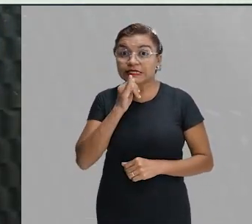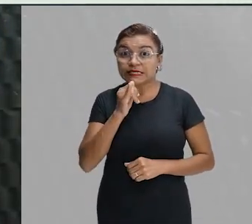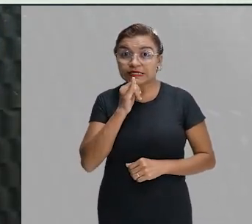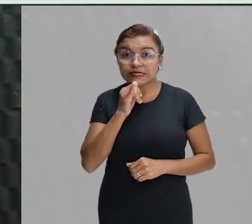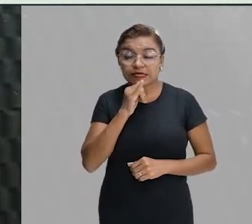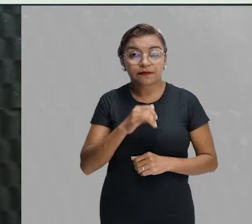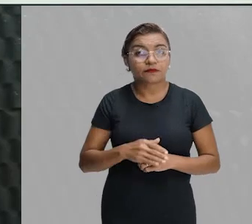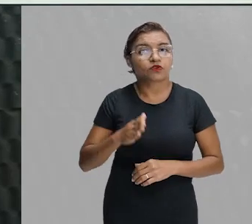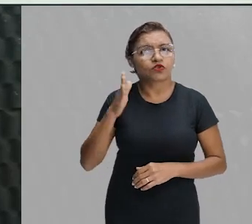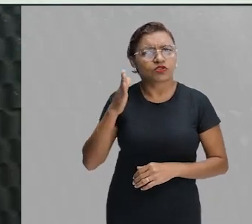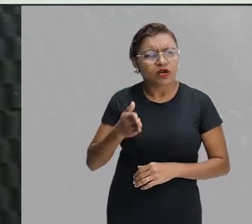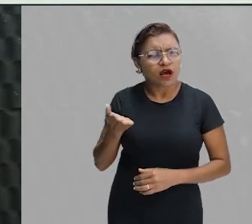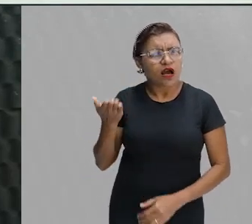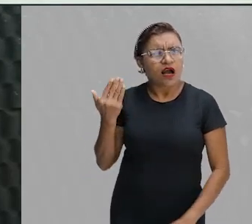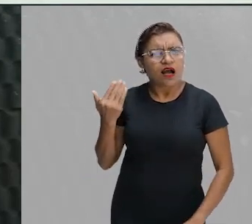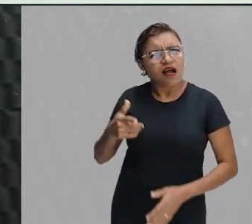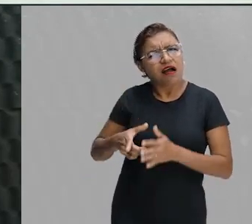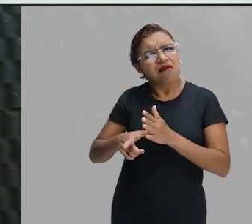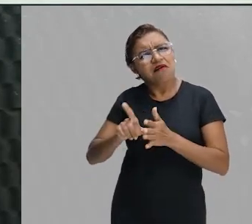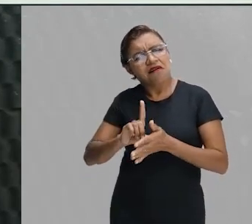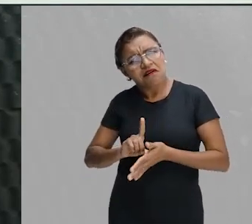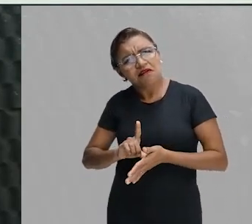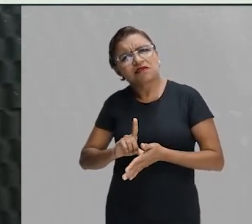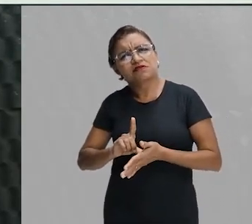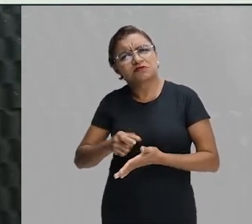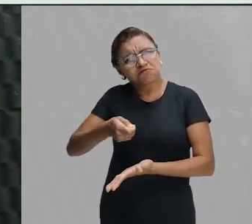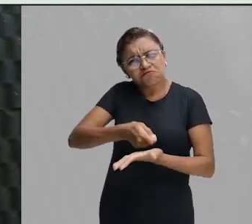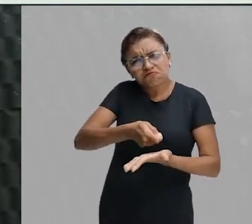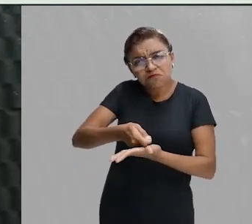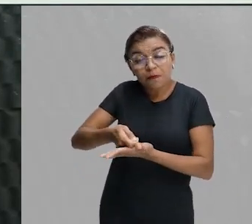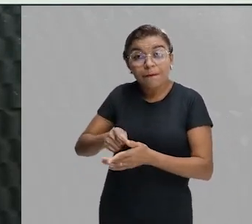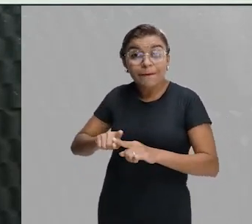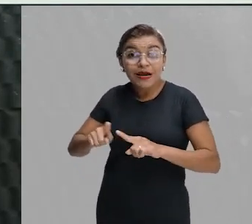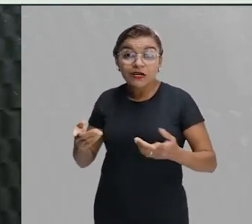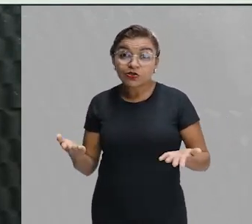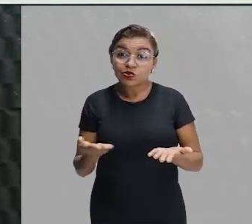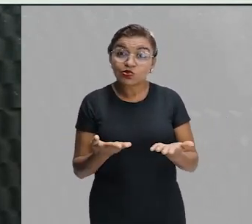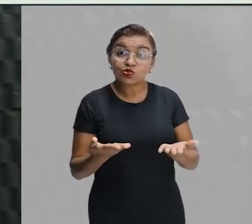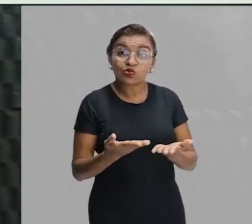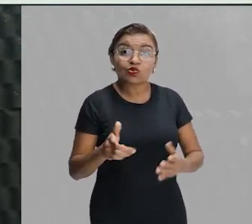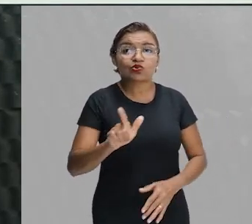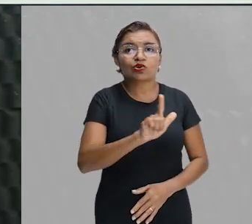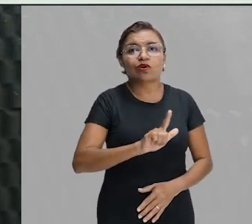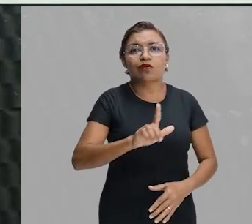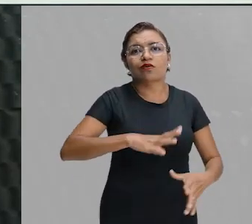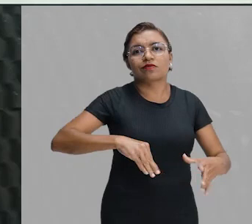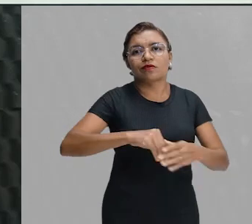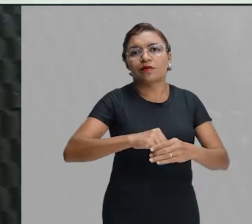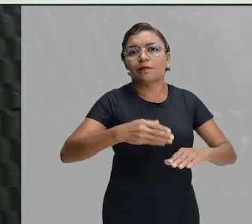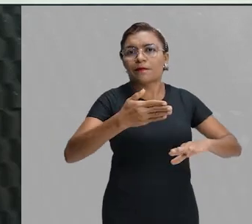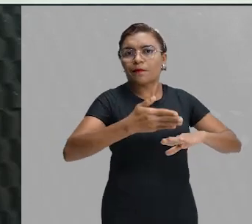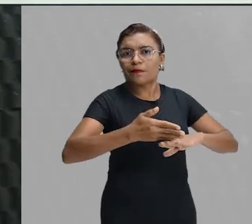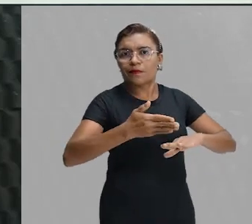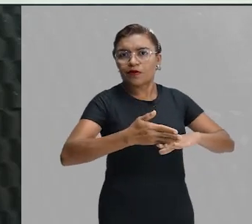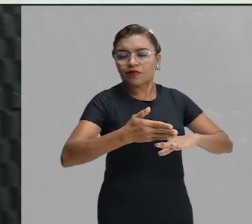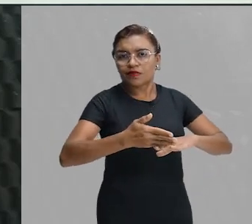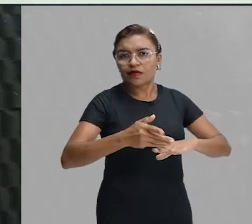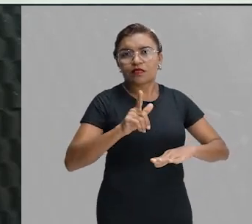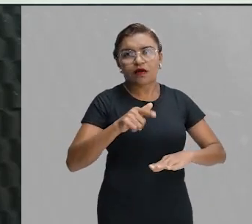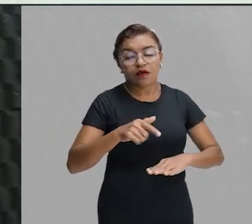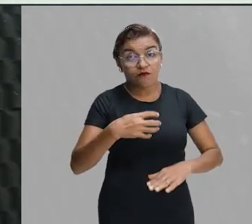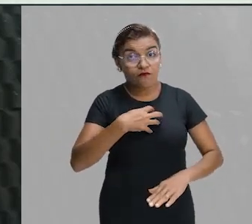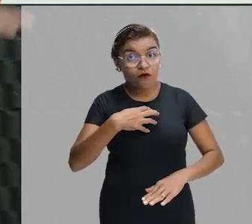já foram mais rígidos. Hoje eles podem, dentro da própria lógica moderna, eles podem até ser vistos de outras formas. Claro